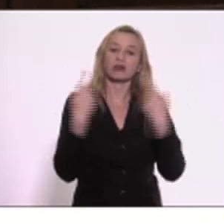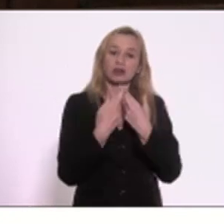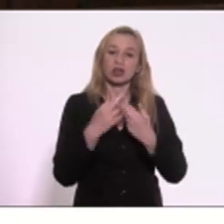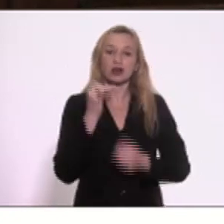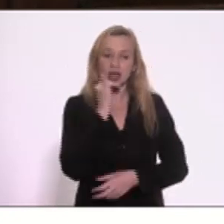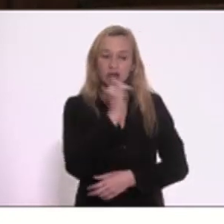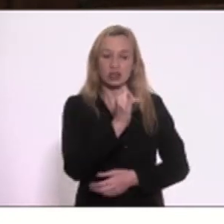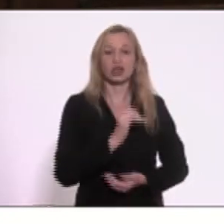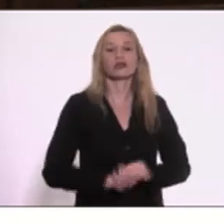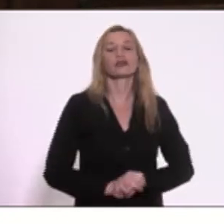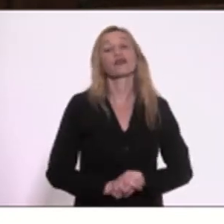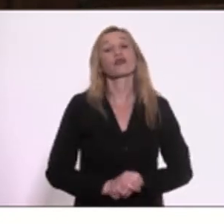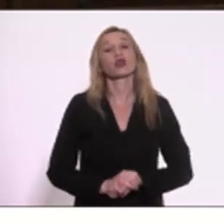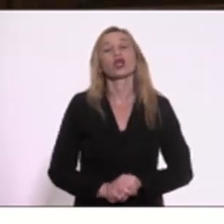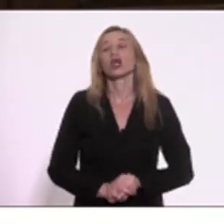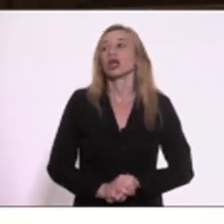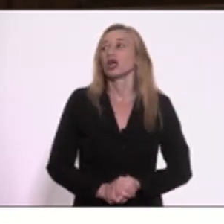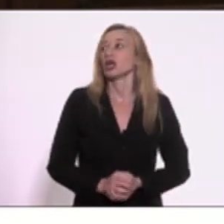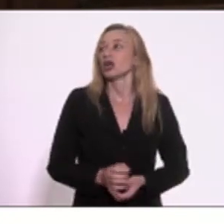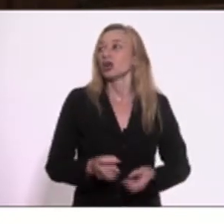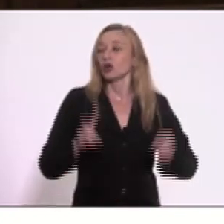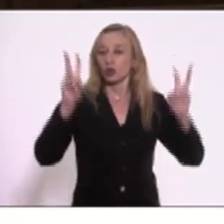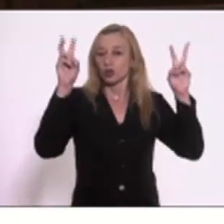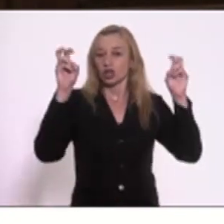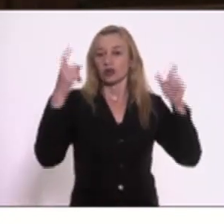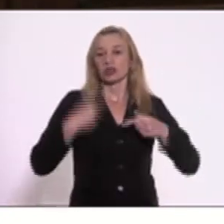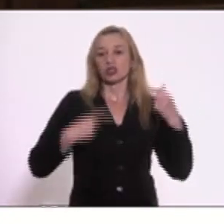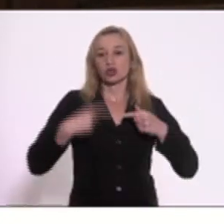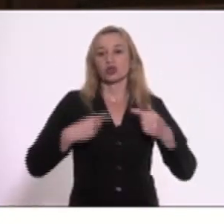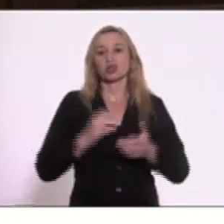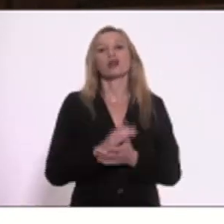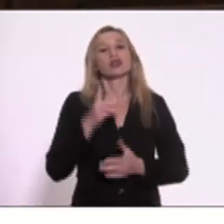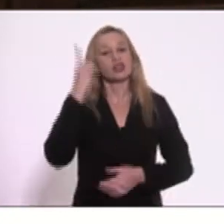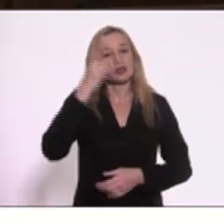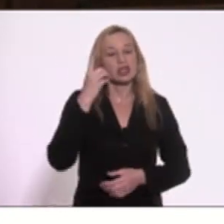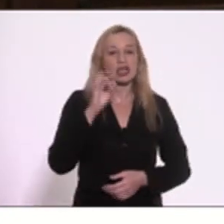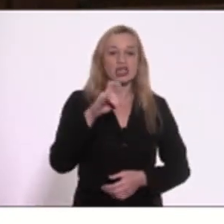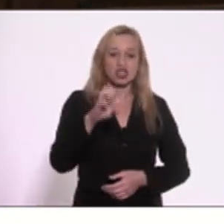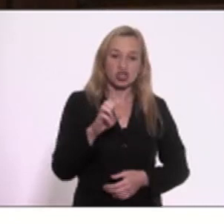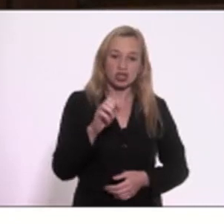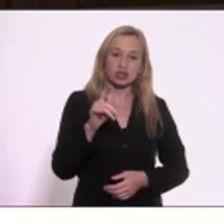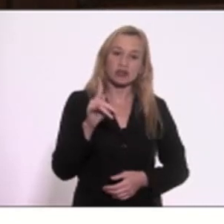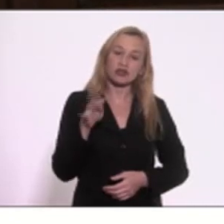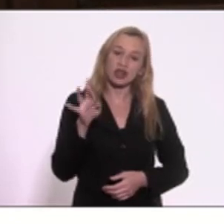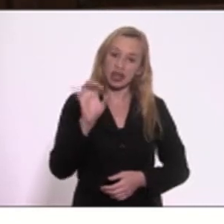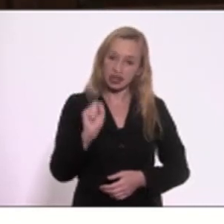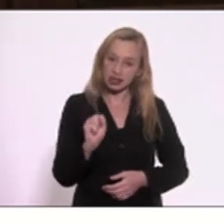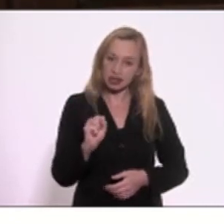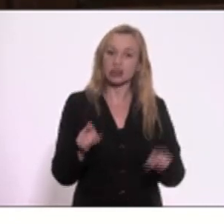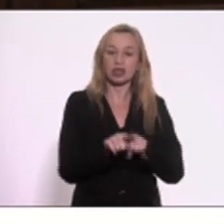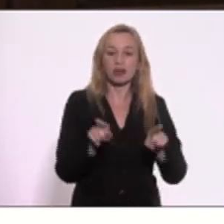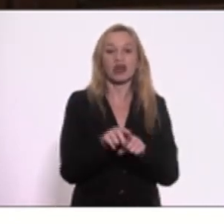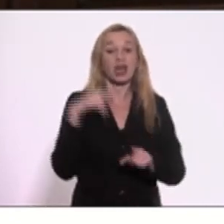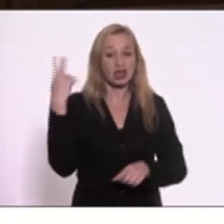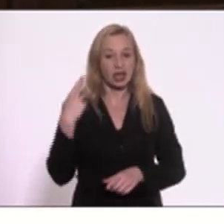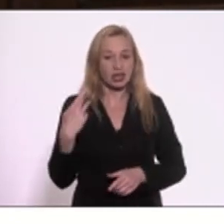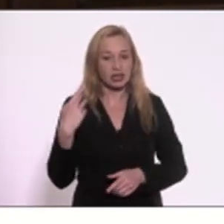anunciada. Eu quero, sobre o tema que está em discussão, deputado Alexandre Freitas, deputada Renata